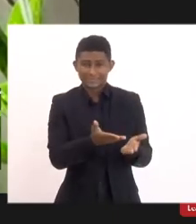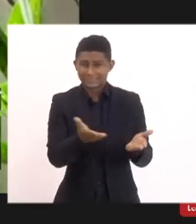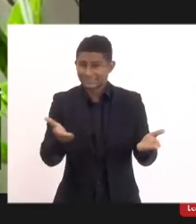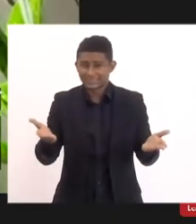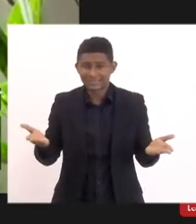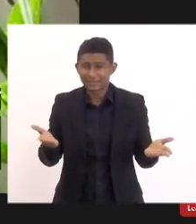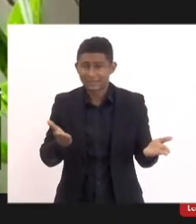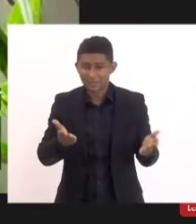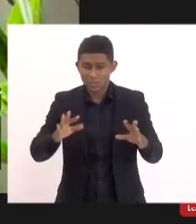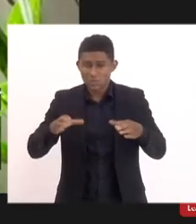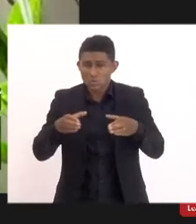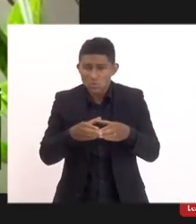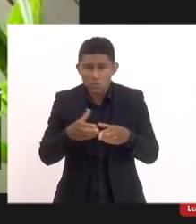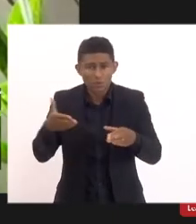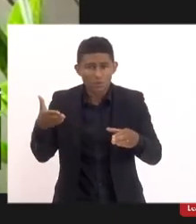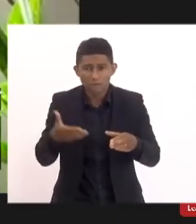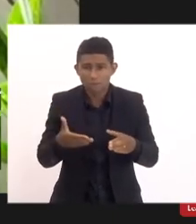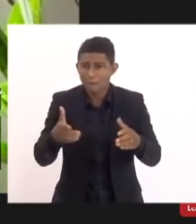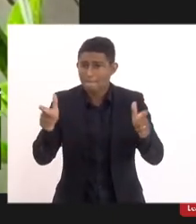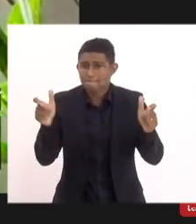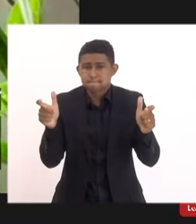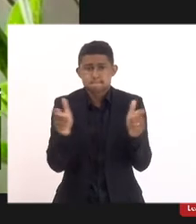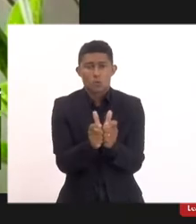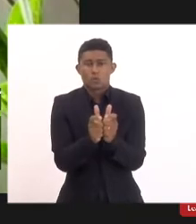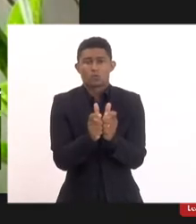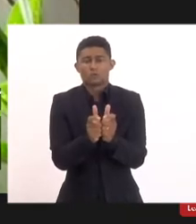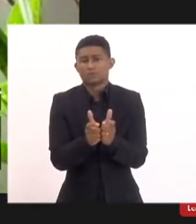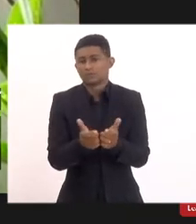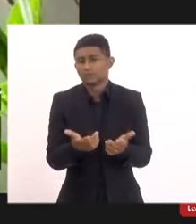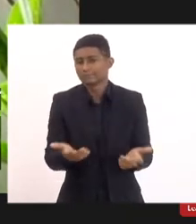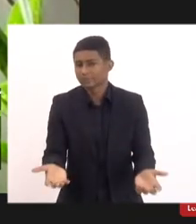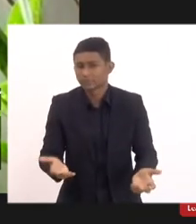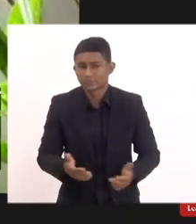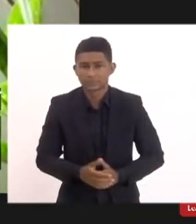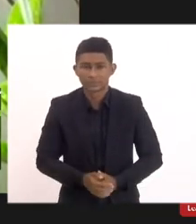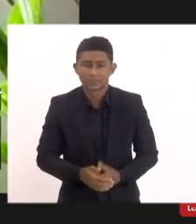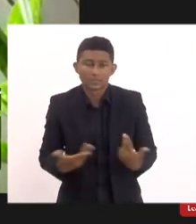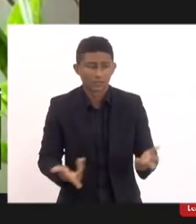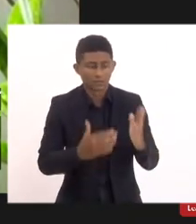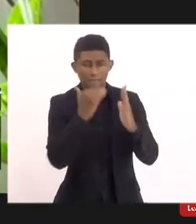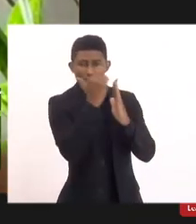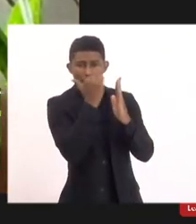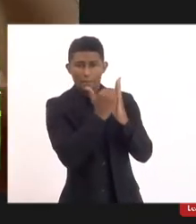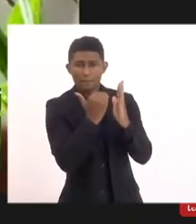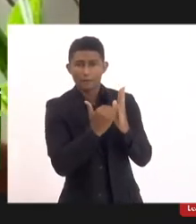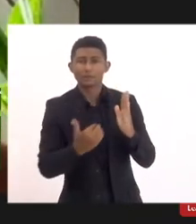é praticamente nulo, né? Então, o protocolo se